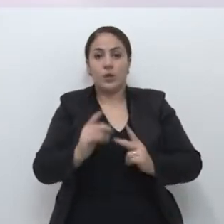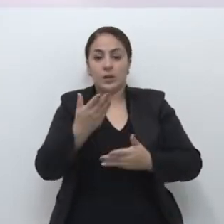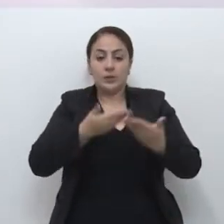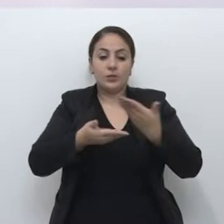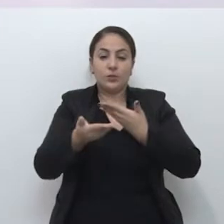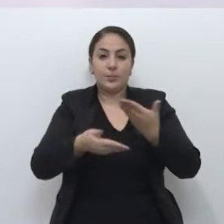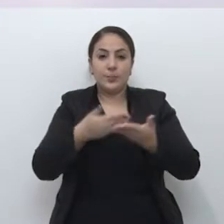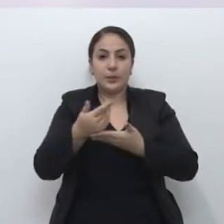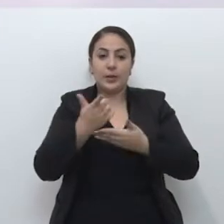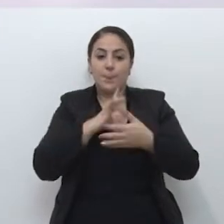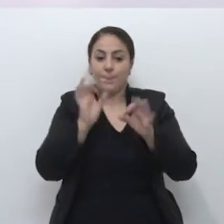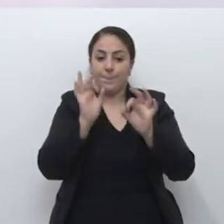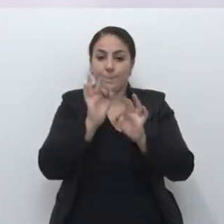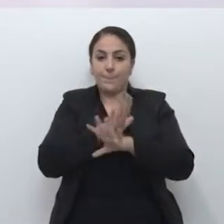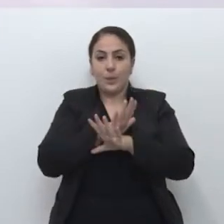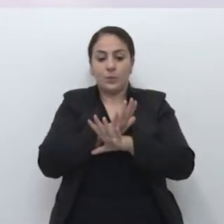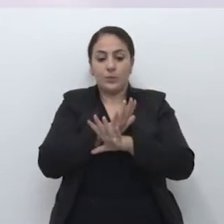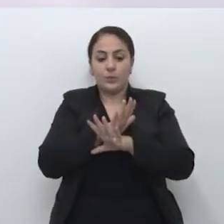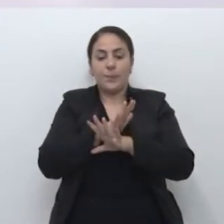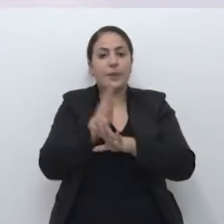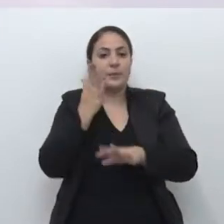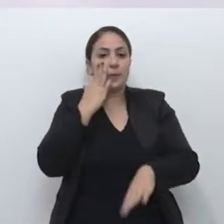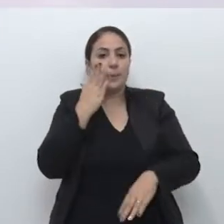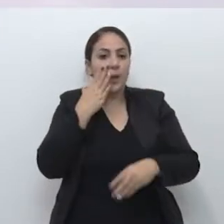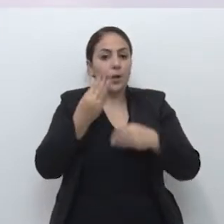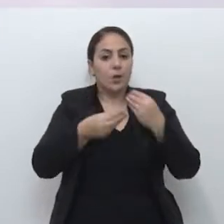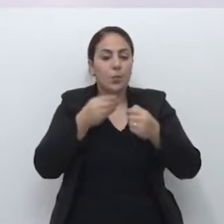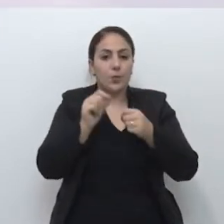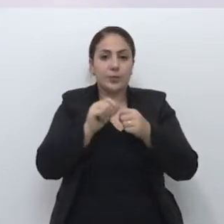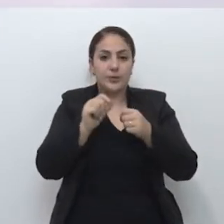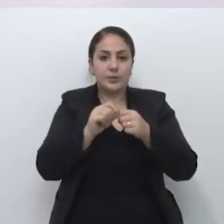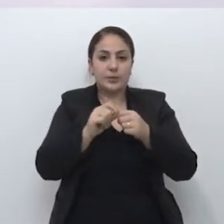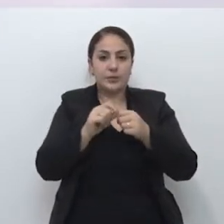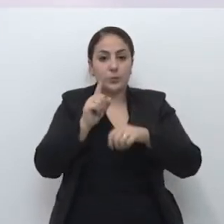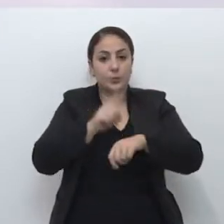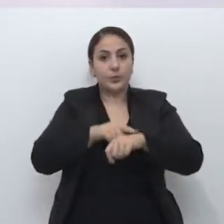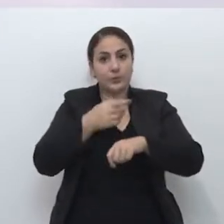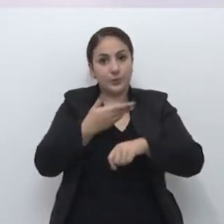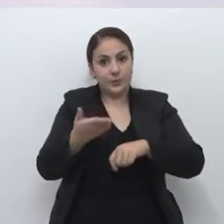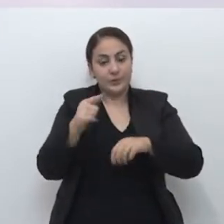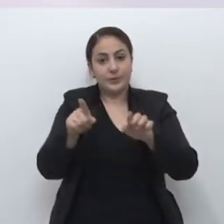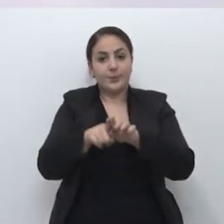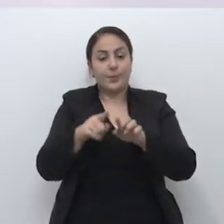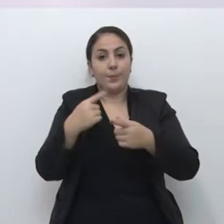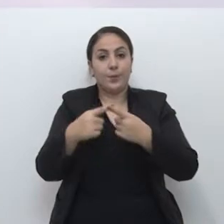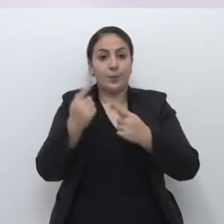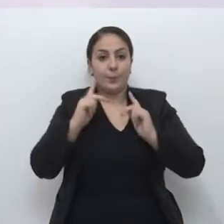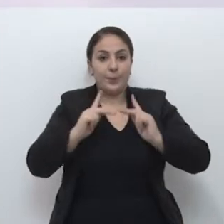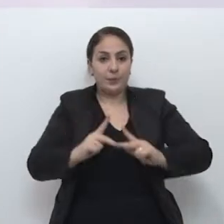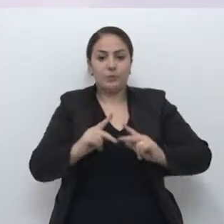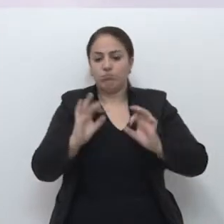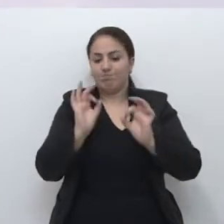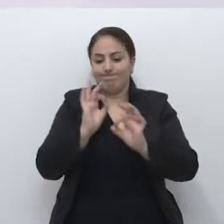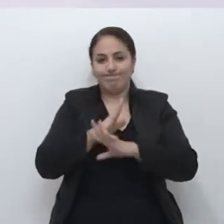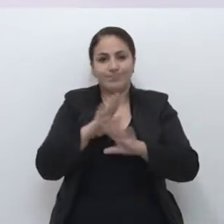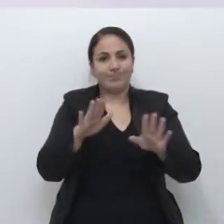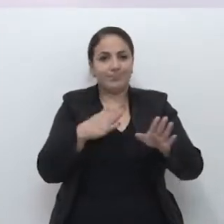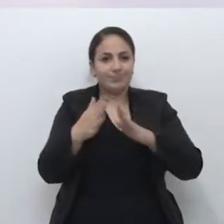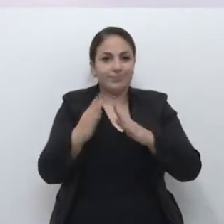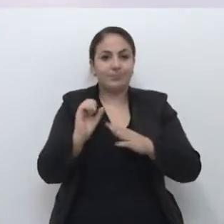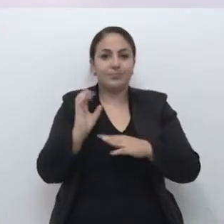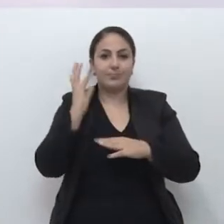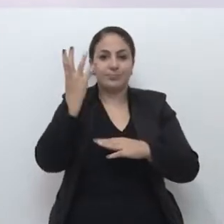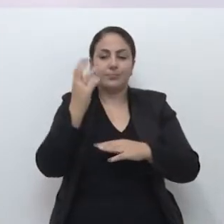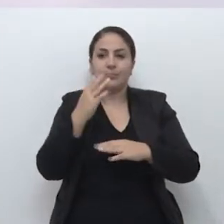o atendimento estejam preparadas para saber como agir numa situação dessas também. Porque uma pessoa despreparada muitas vezes